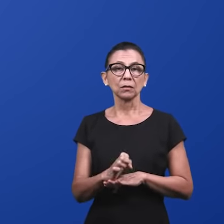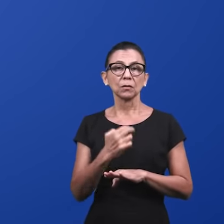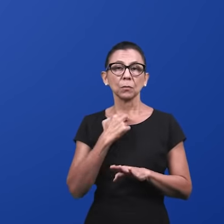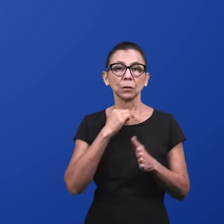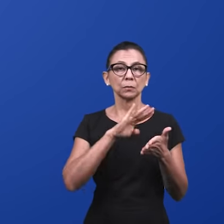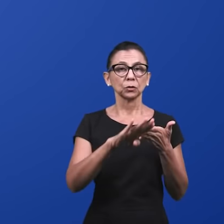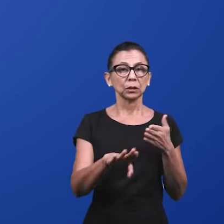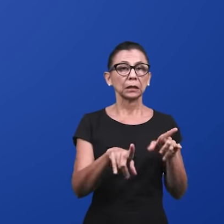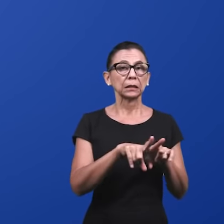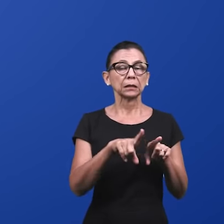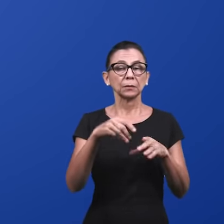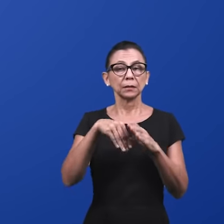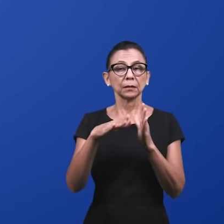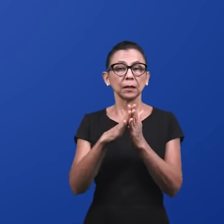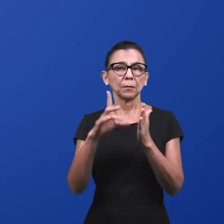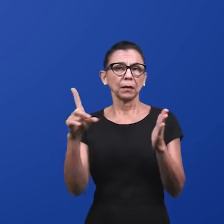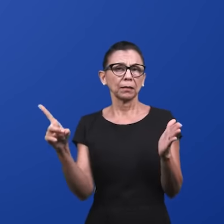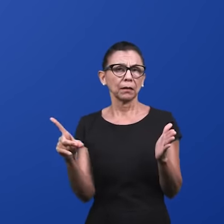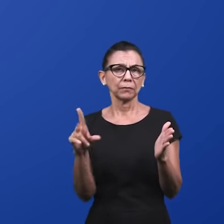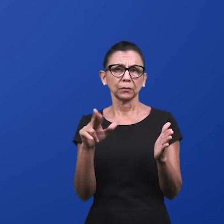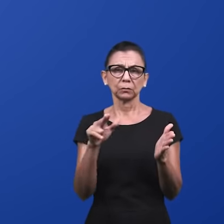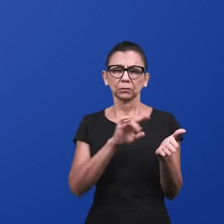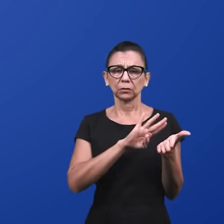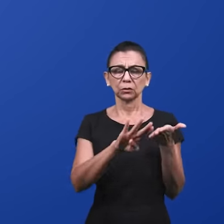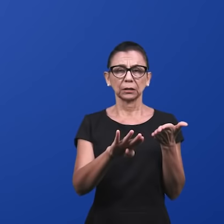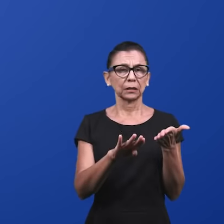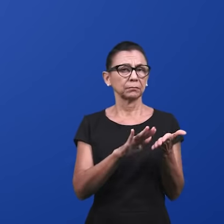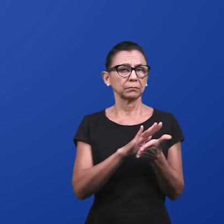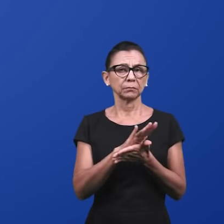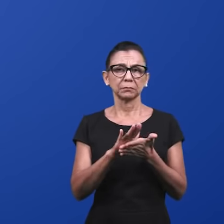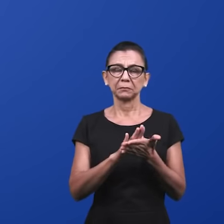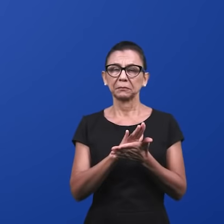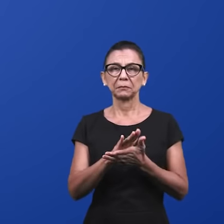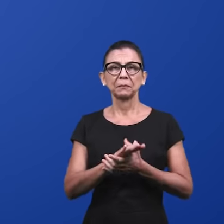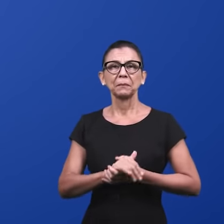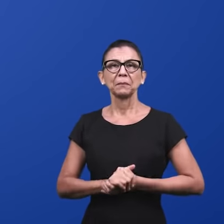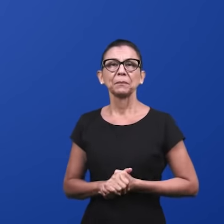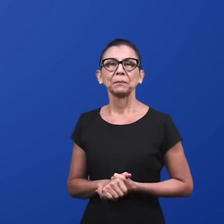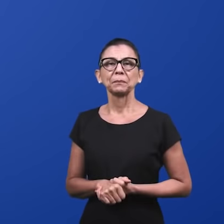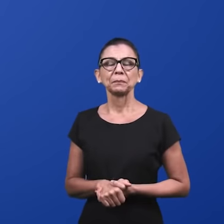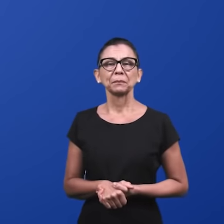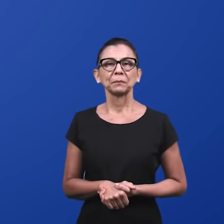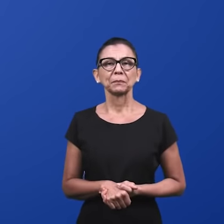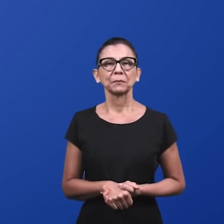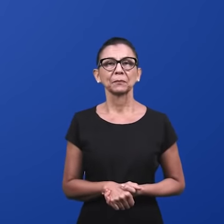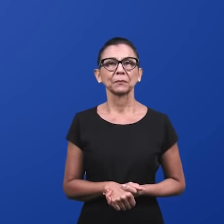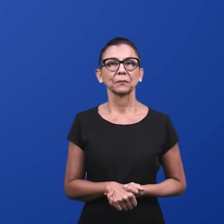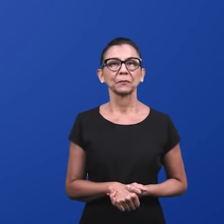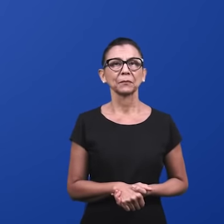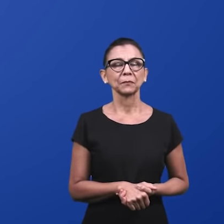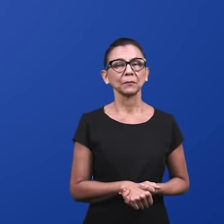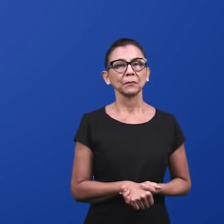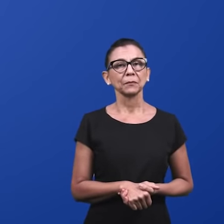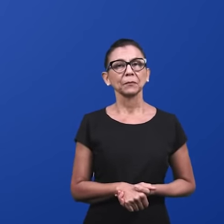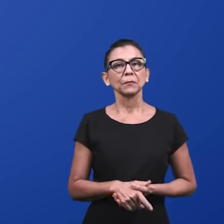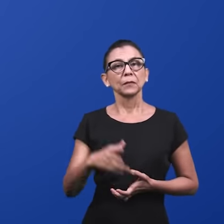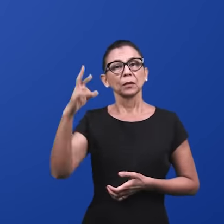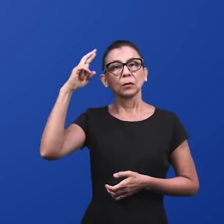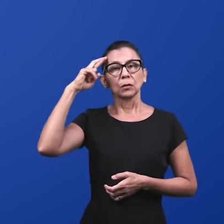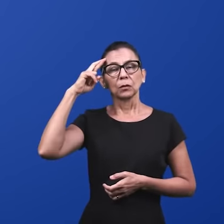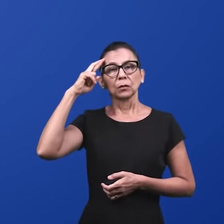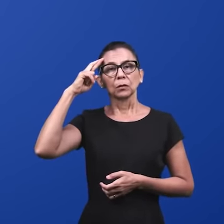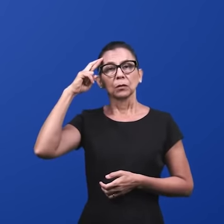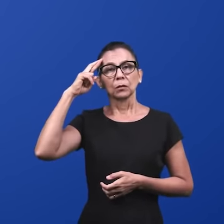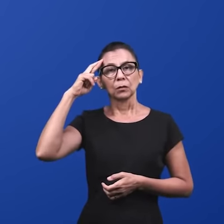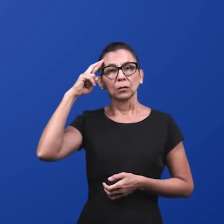nós tiramos o projeto de Deus para com o homem, que é eleger o homem para revelar